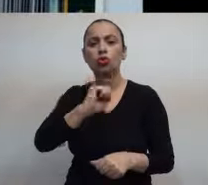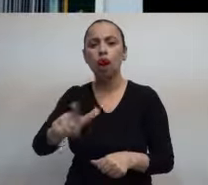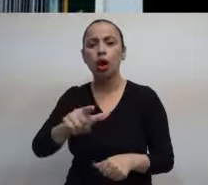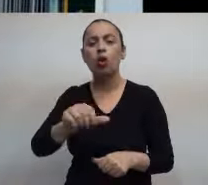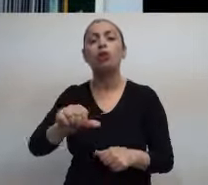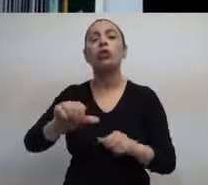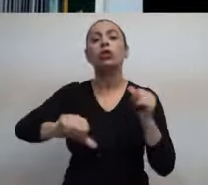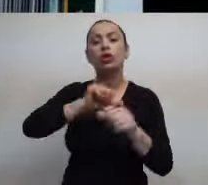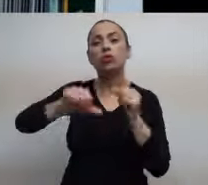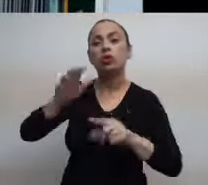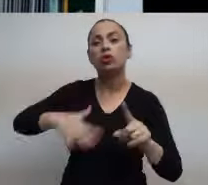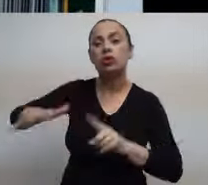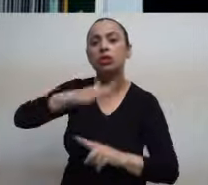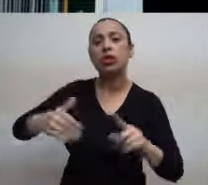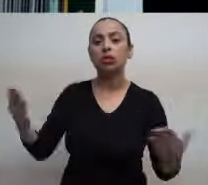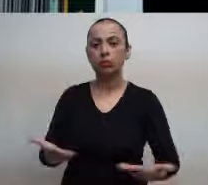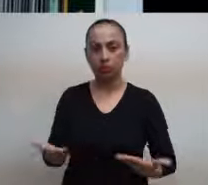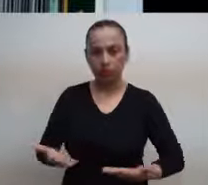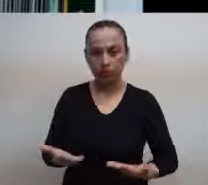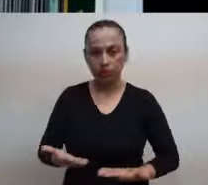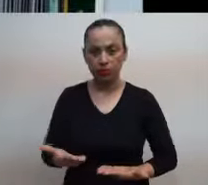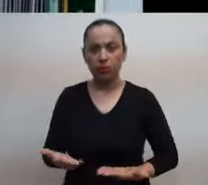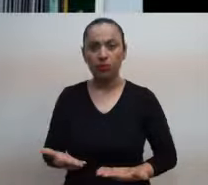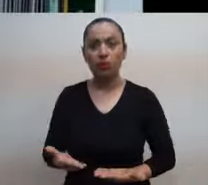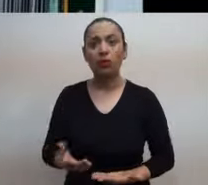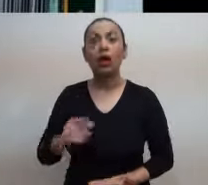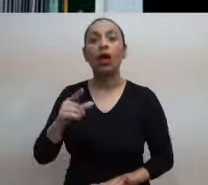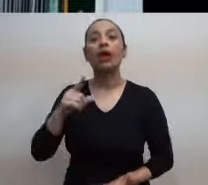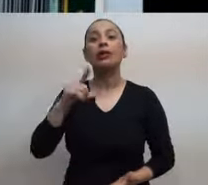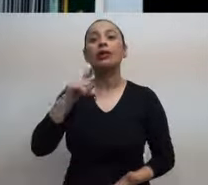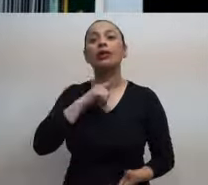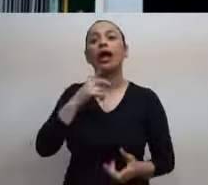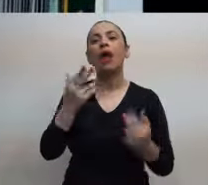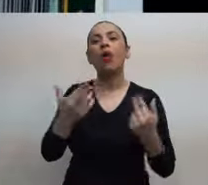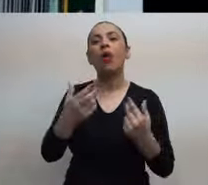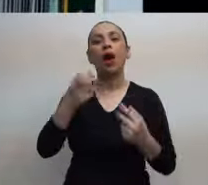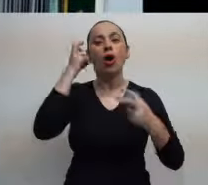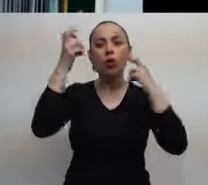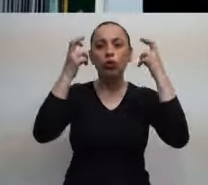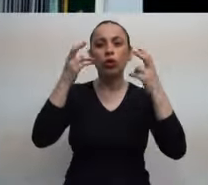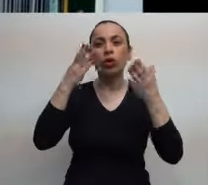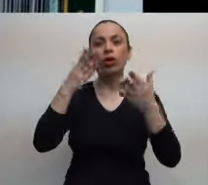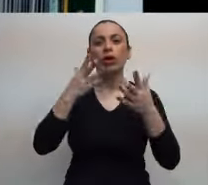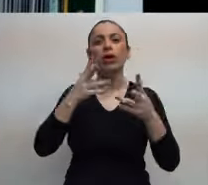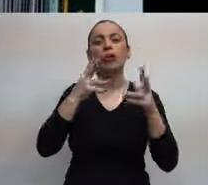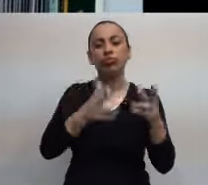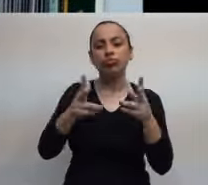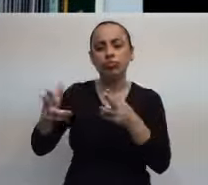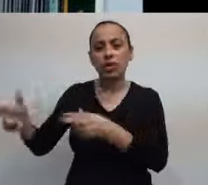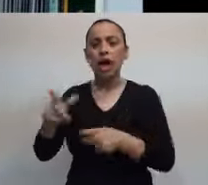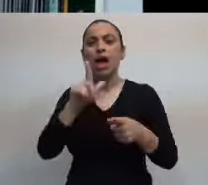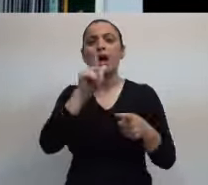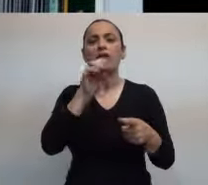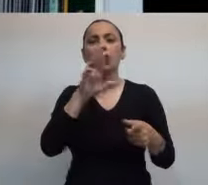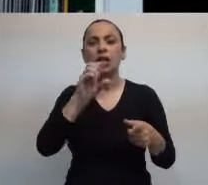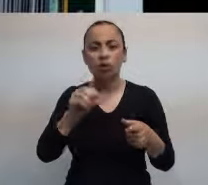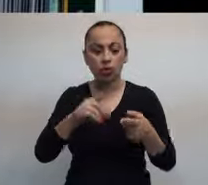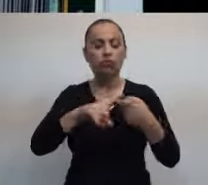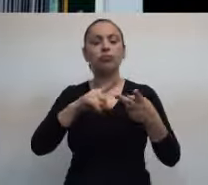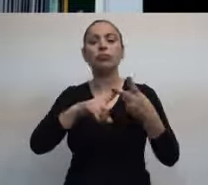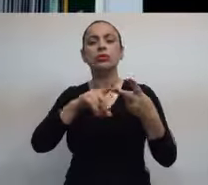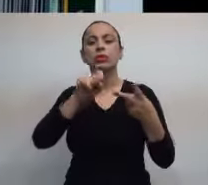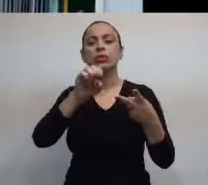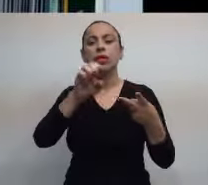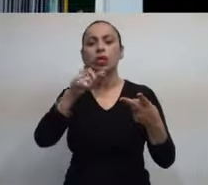está transformando as sociedades modernas. Isso está fragmentando as culturas de classe, gênero, sexualidade,